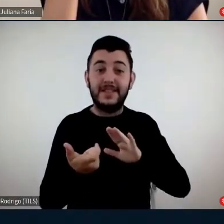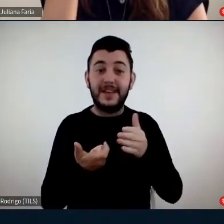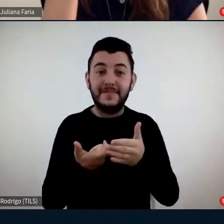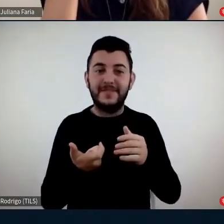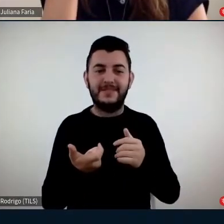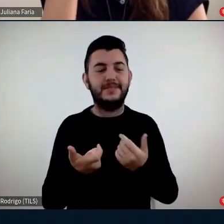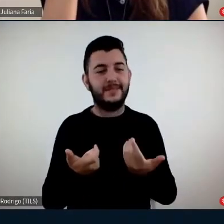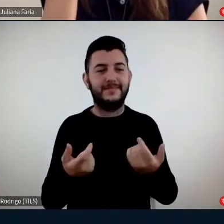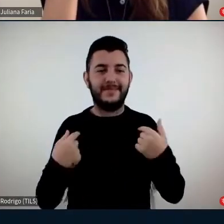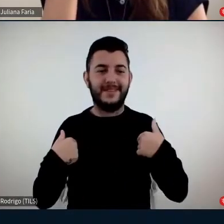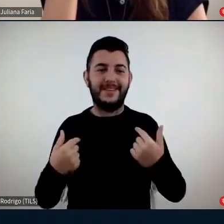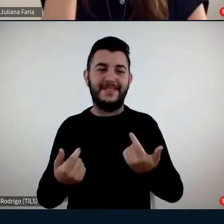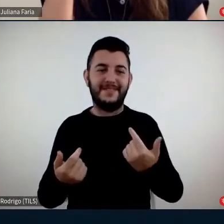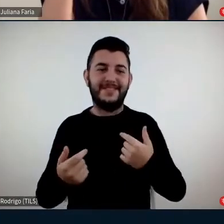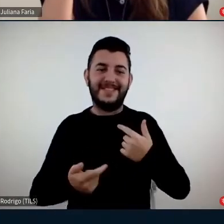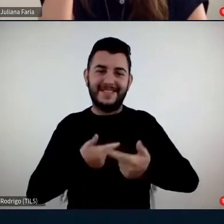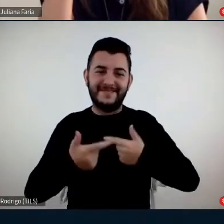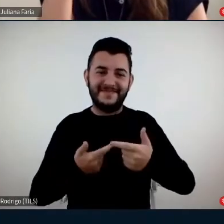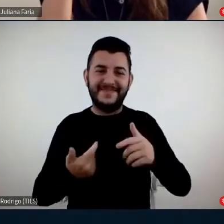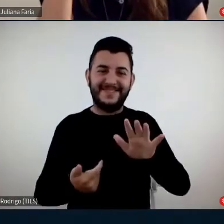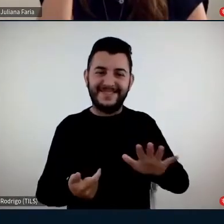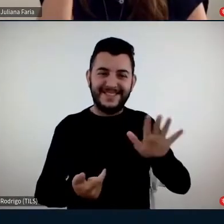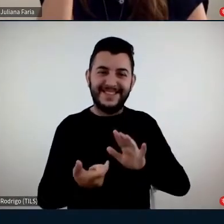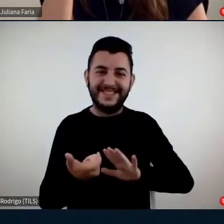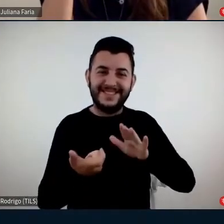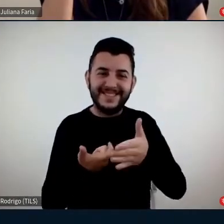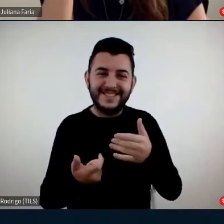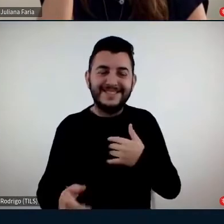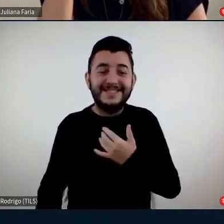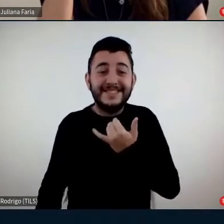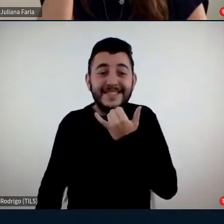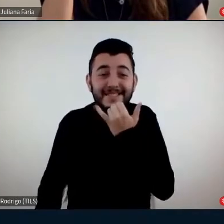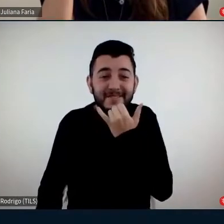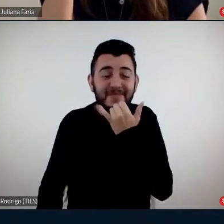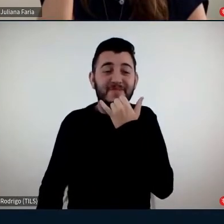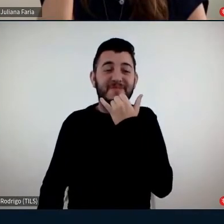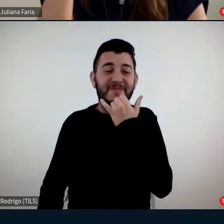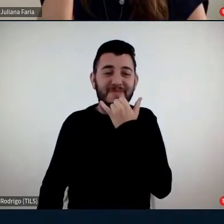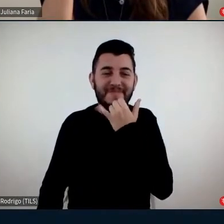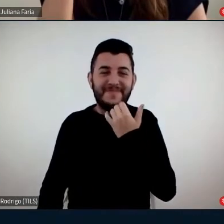área de terminologia, peço desculpas pelos vários que passaram